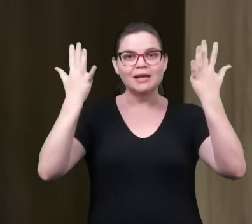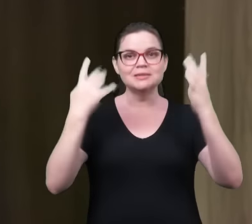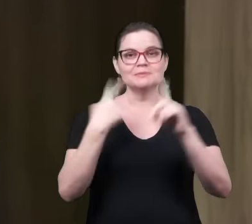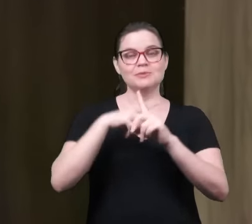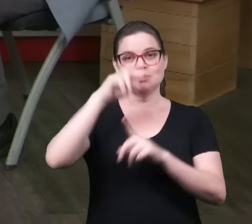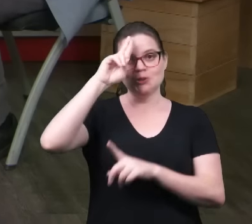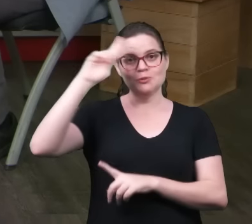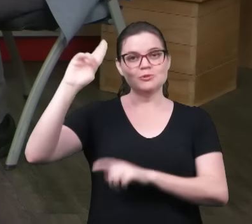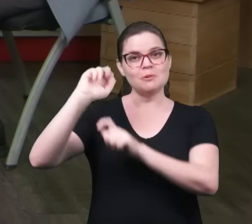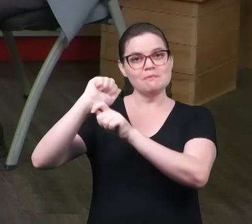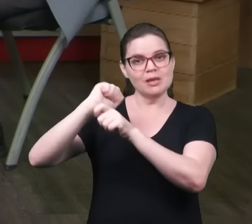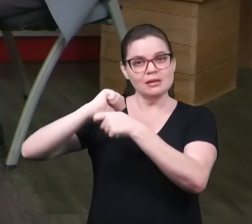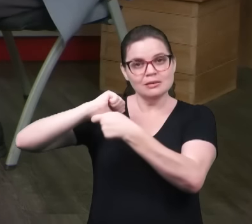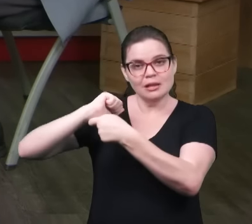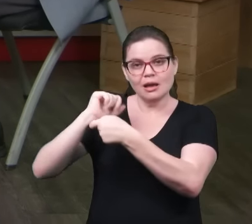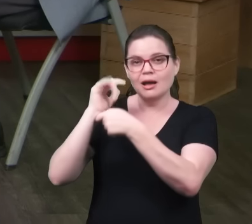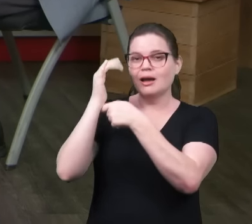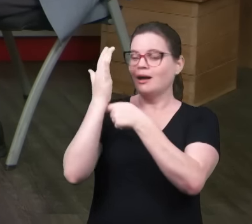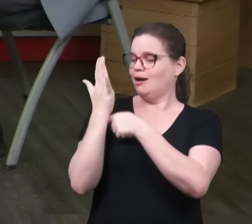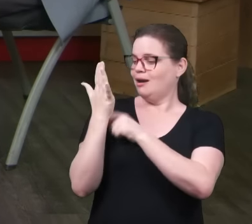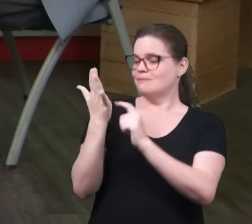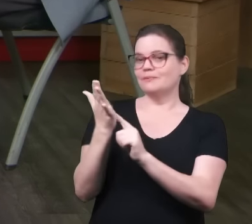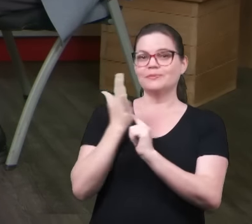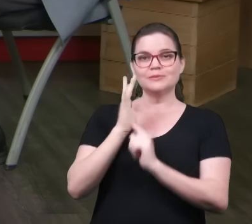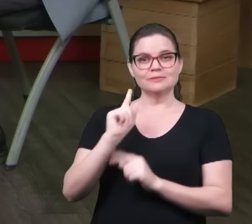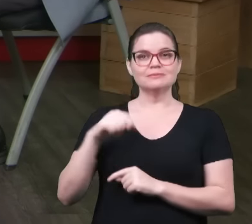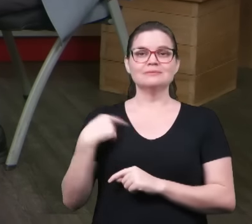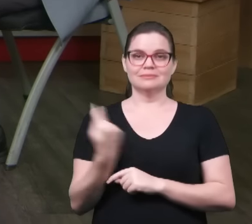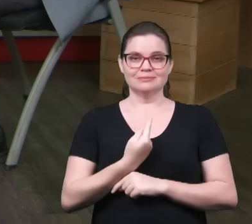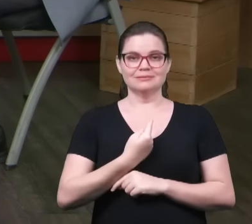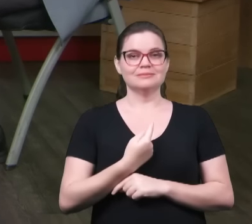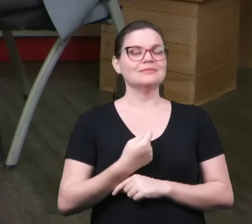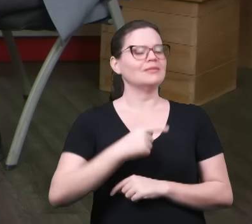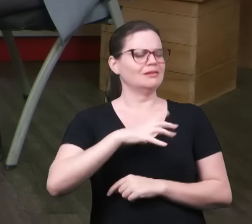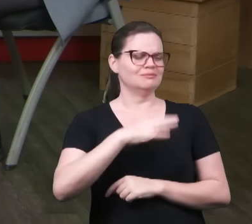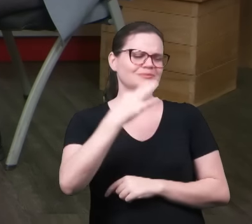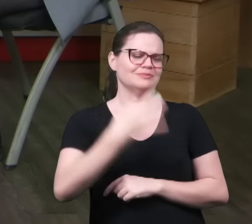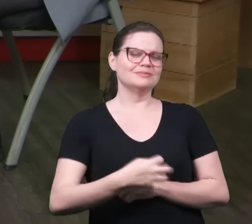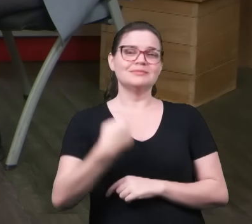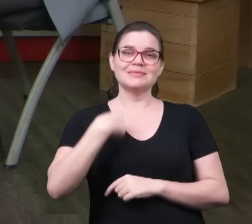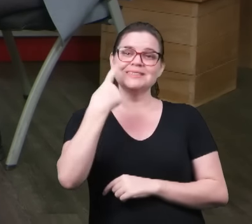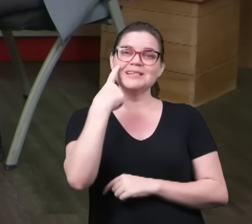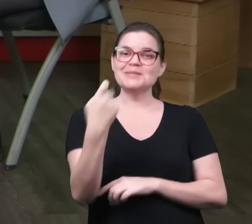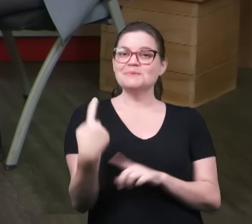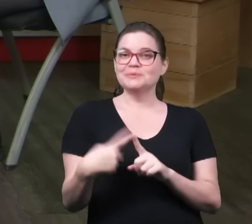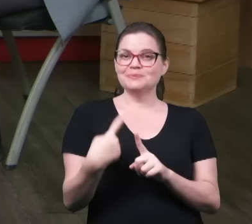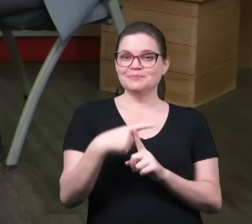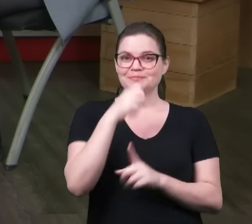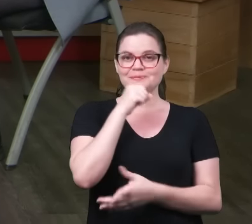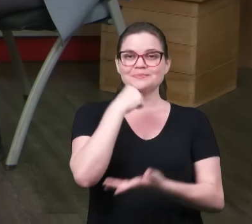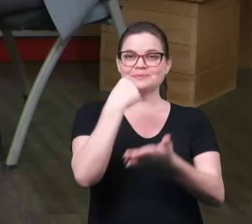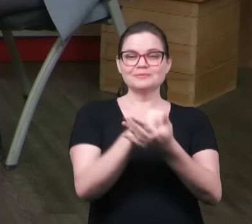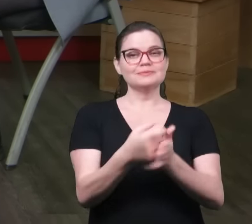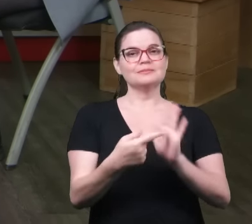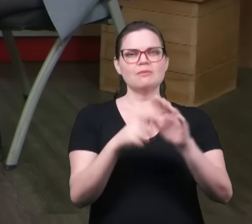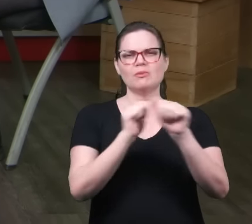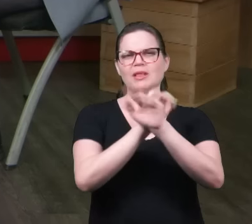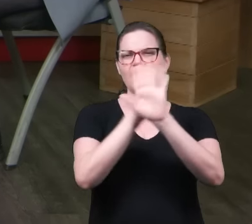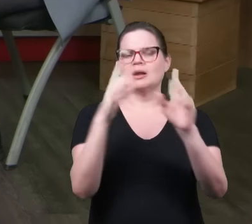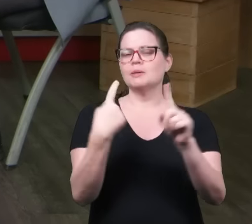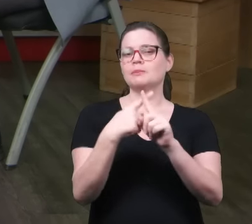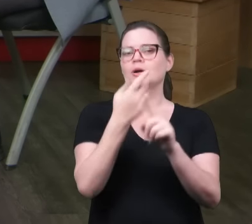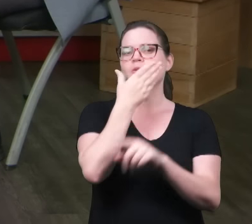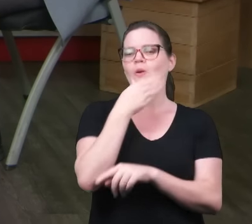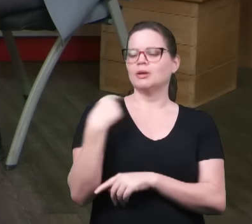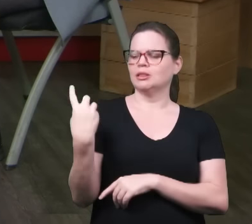revelando. Com certeza. E é interessante isso, Sérgio, porque desde o Velho Testamento a gente vê isso. Davi era um